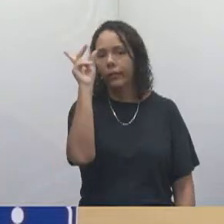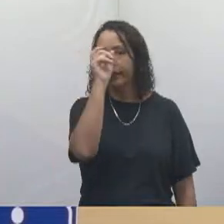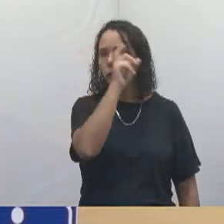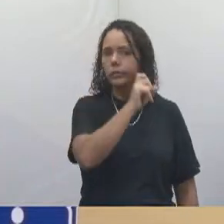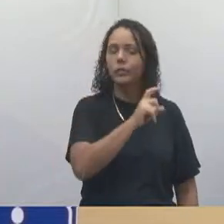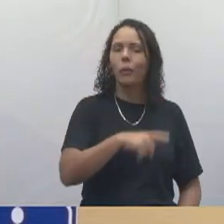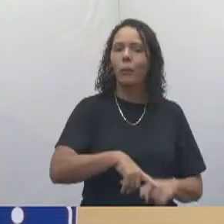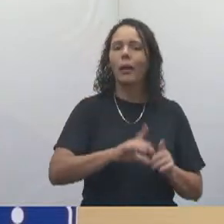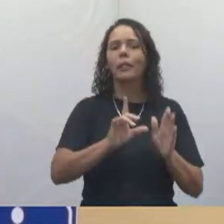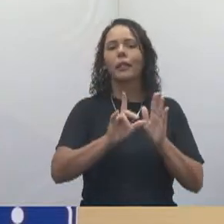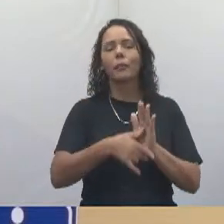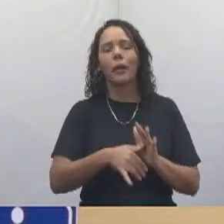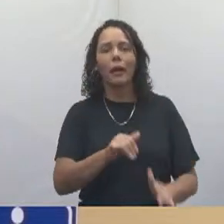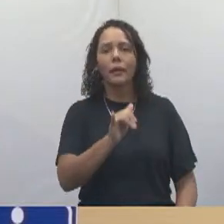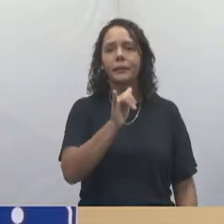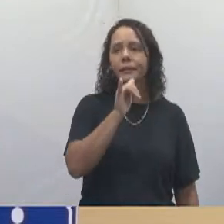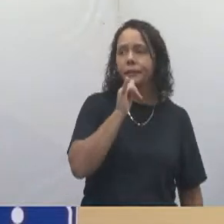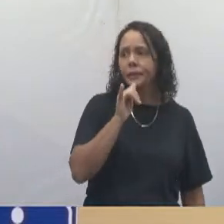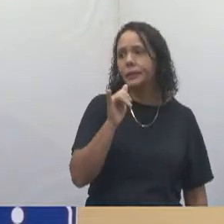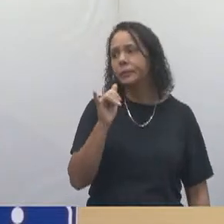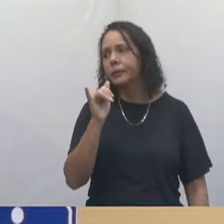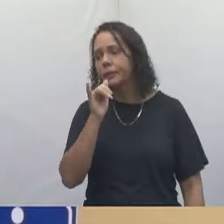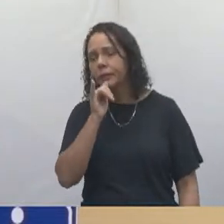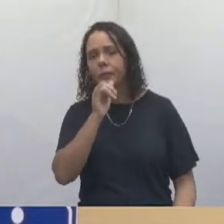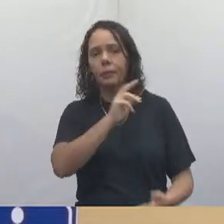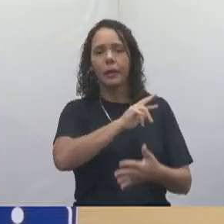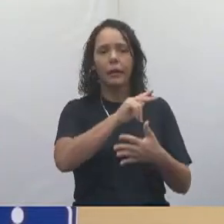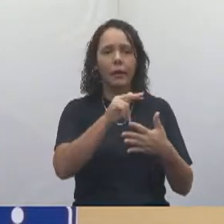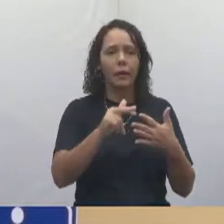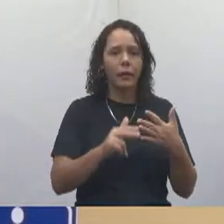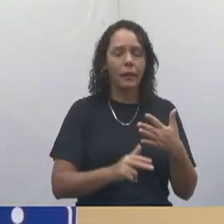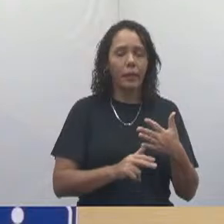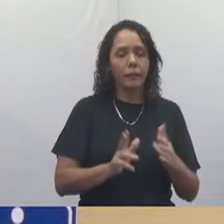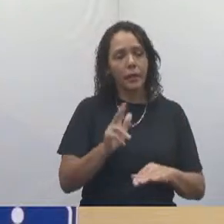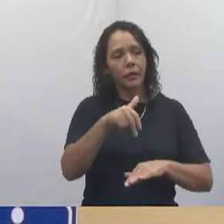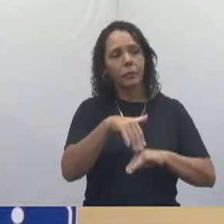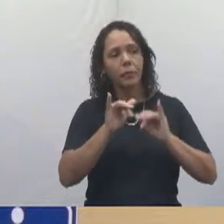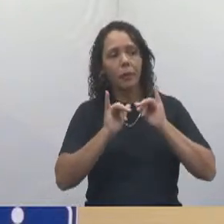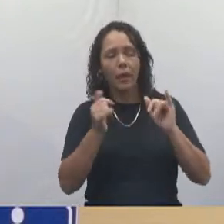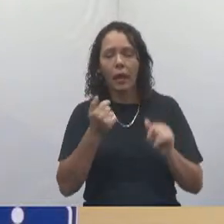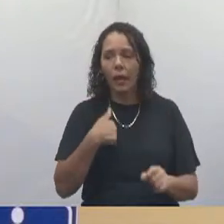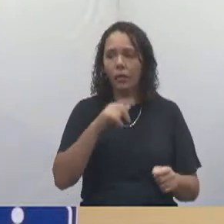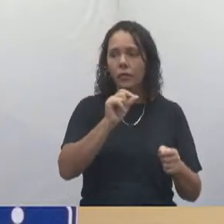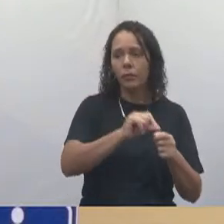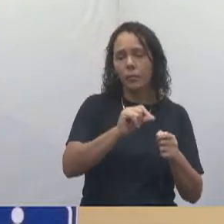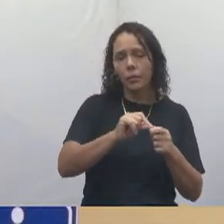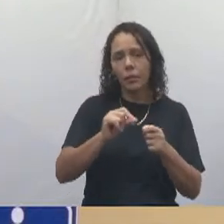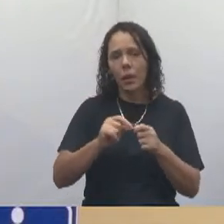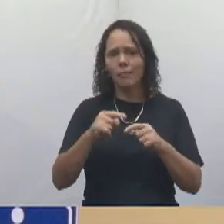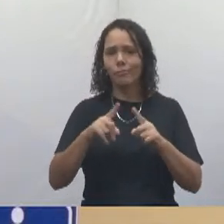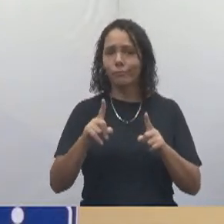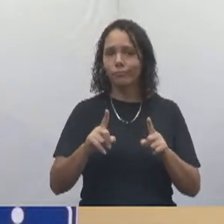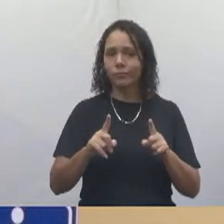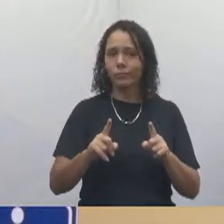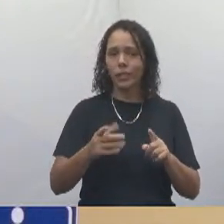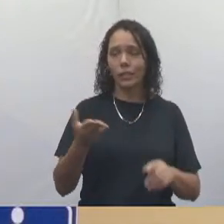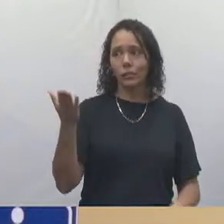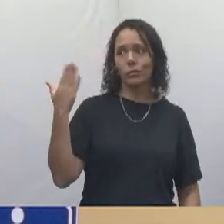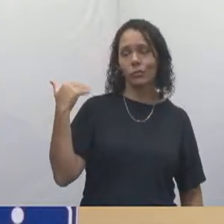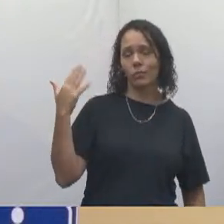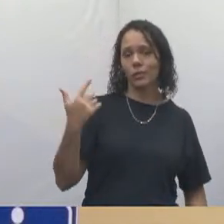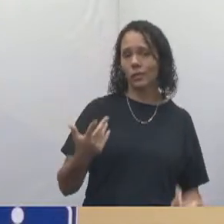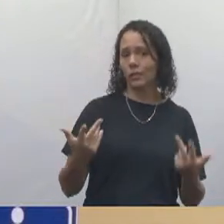de desculpa, vão subir aqui, vão falar que fizeram isso, fizeram aquilo, mas no passado foi a mesma